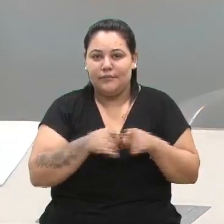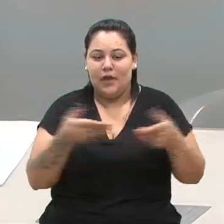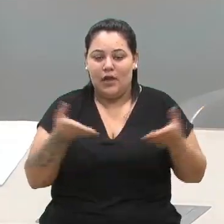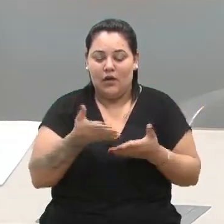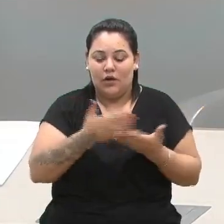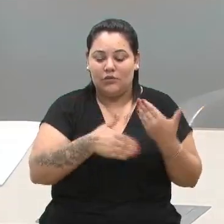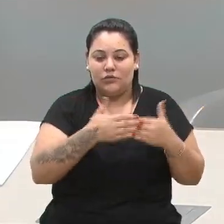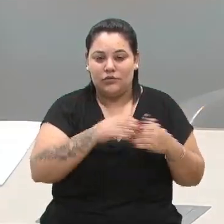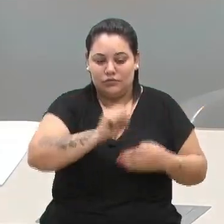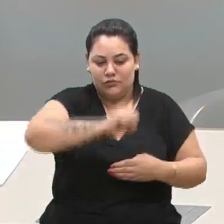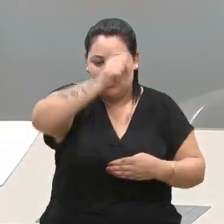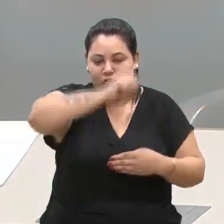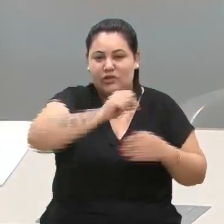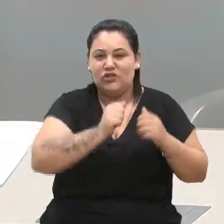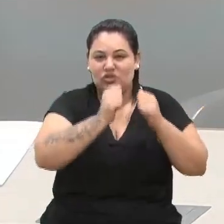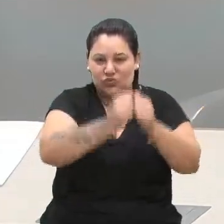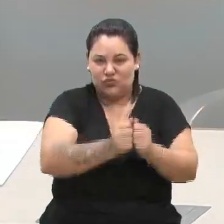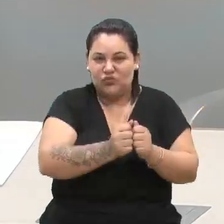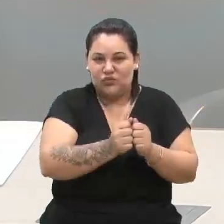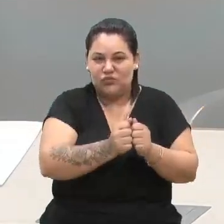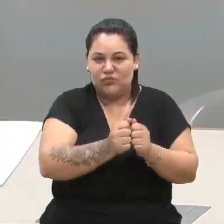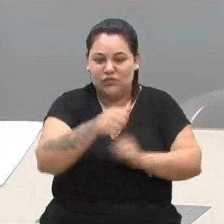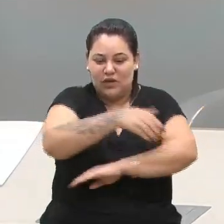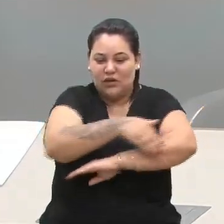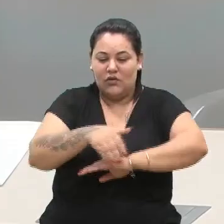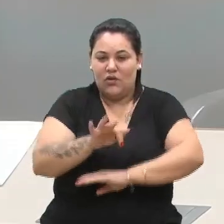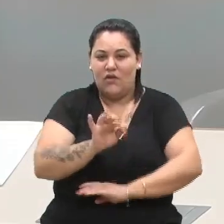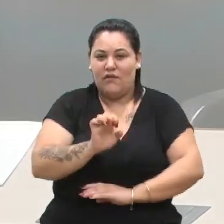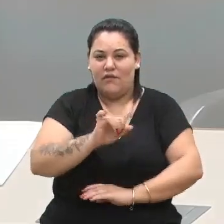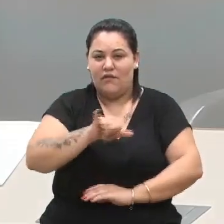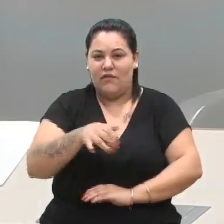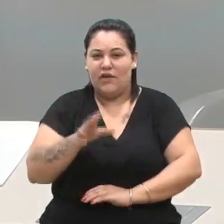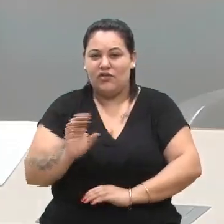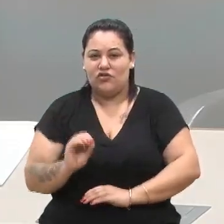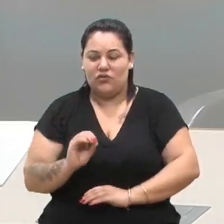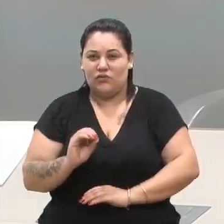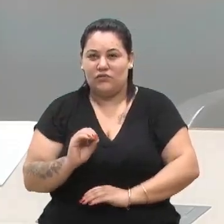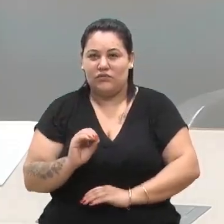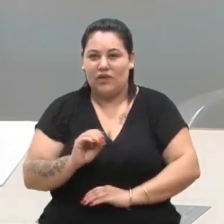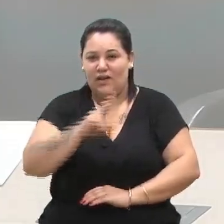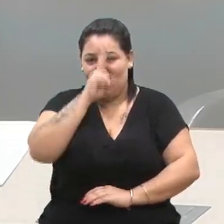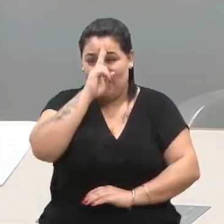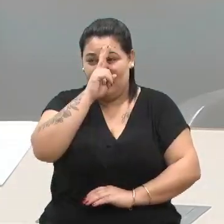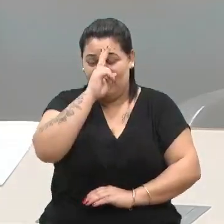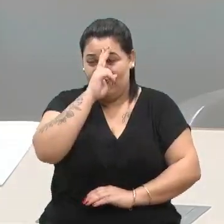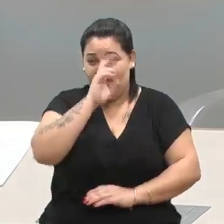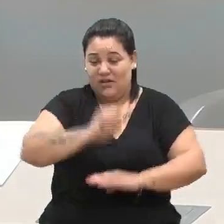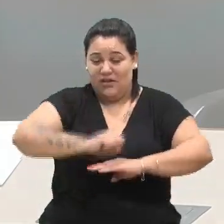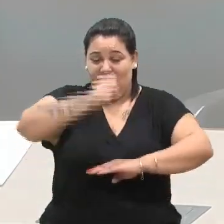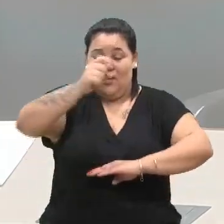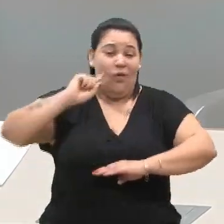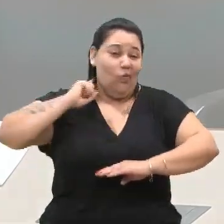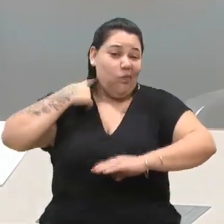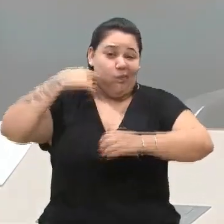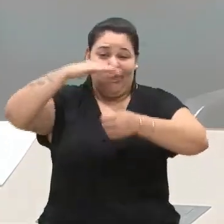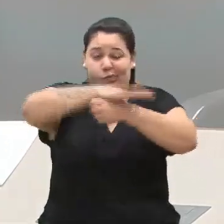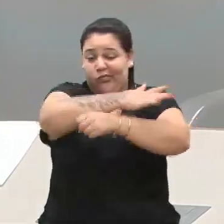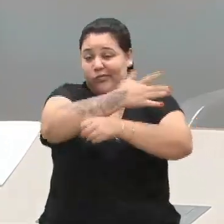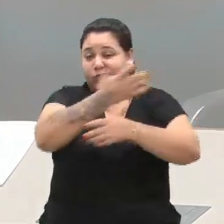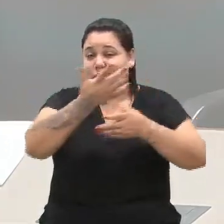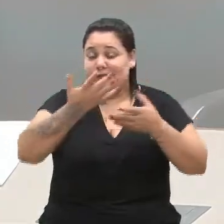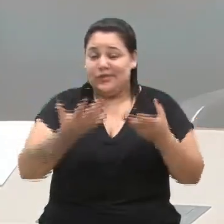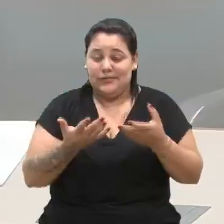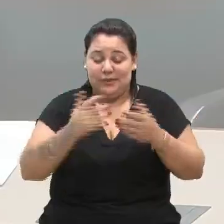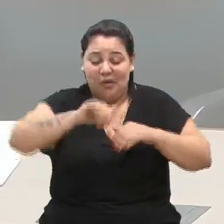com a Bento. E quando a meio-dia os containers estão cheios, então nem se fala, os catadores, todo aquele lixão. Mas